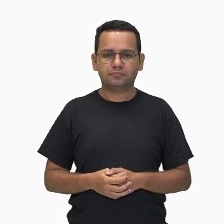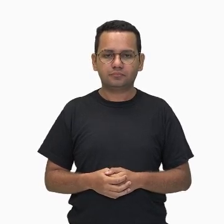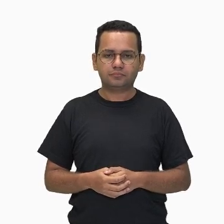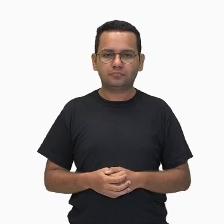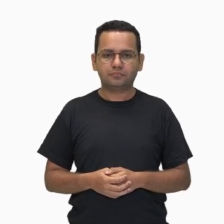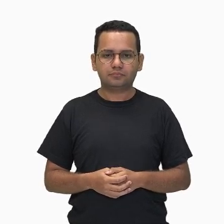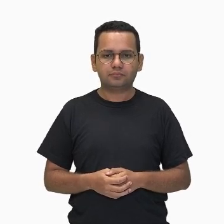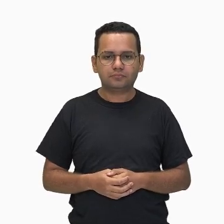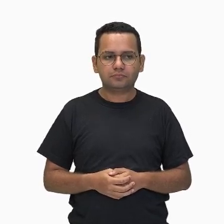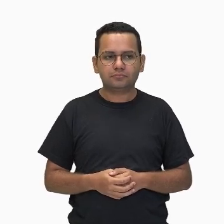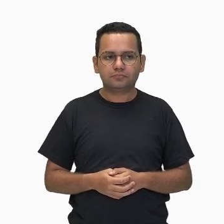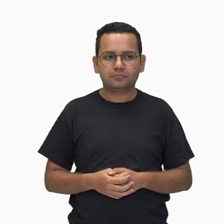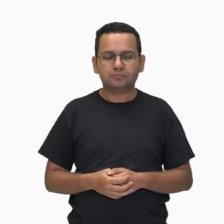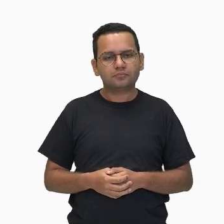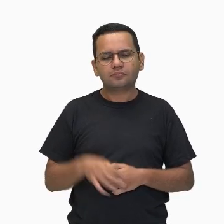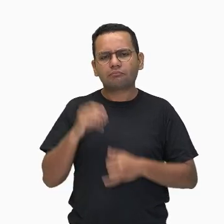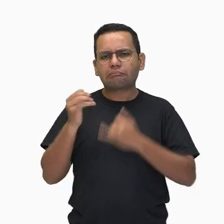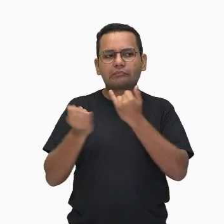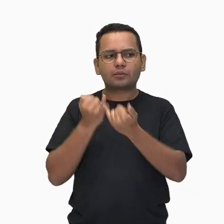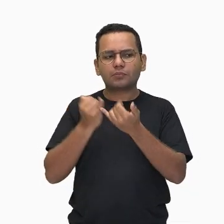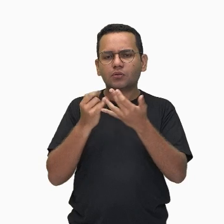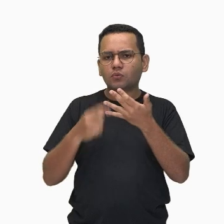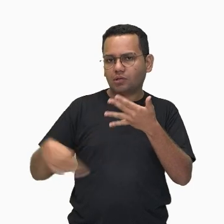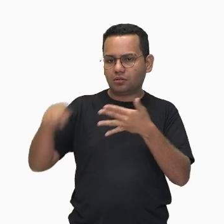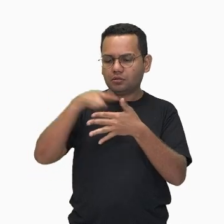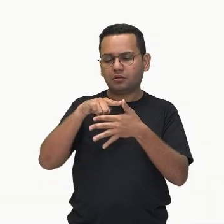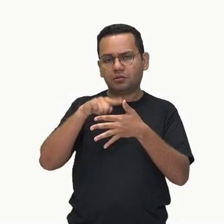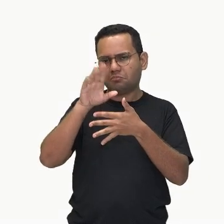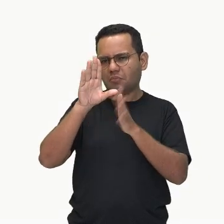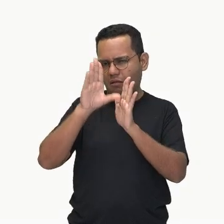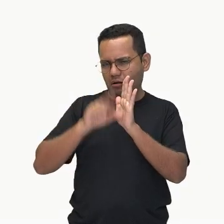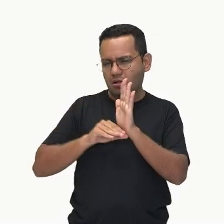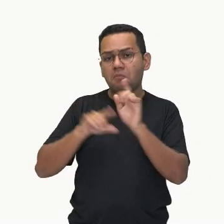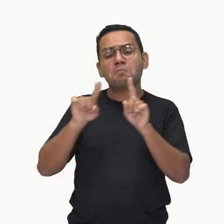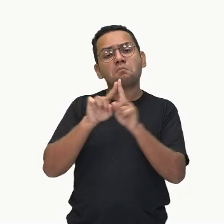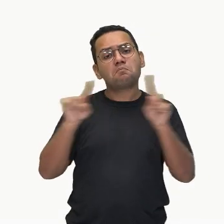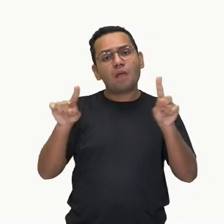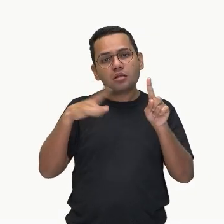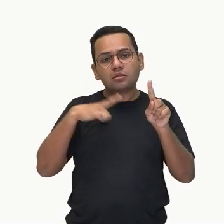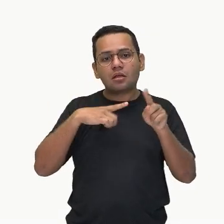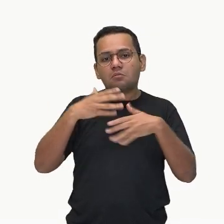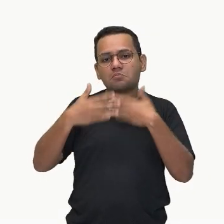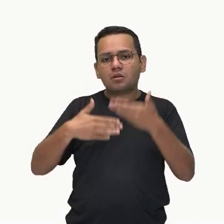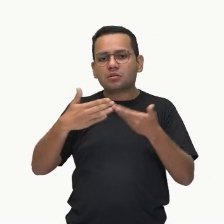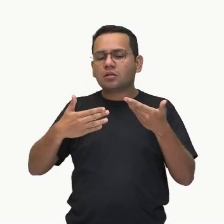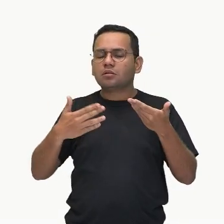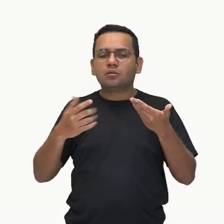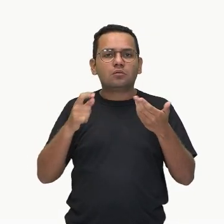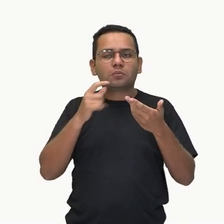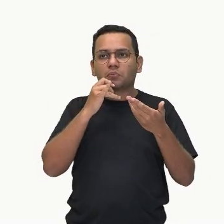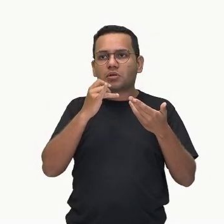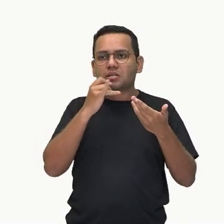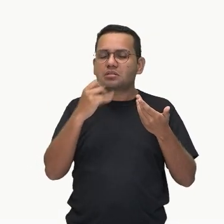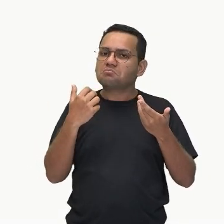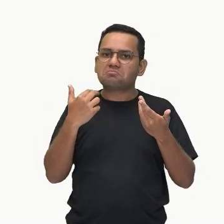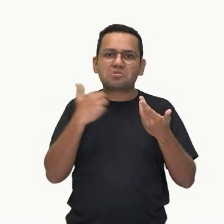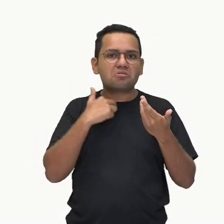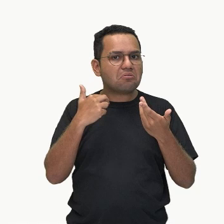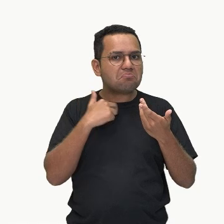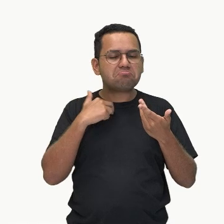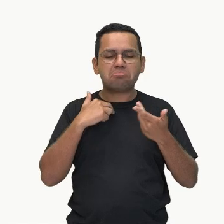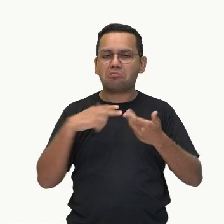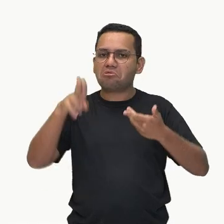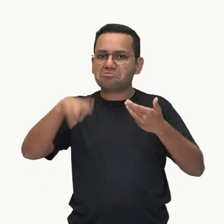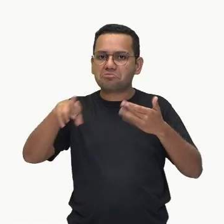muito similar à decantação. Só que existem processos que não é possível colocar numa centrífuga gigantesca para